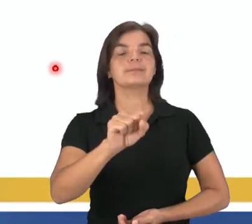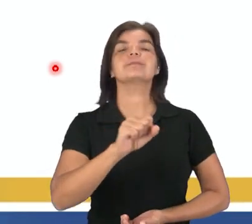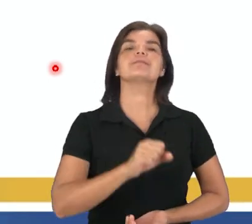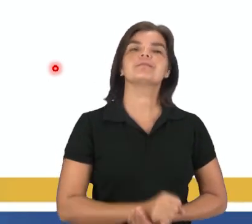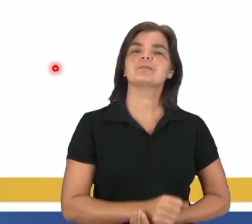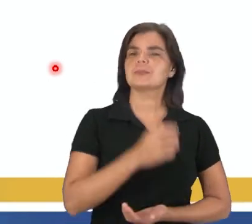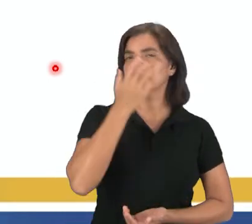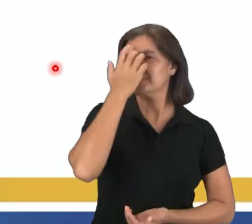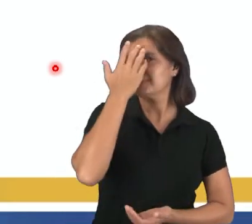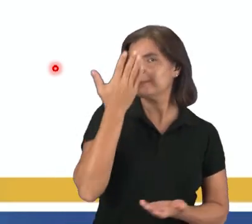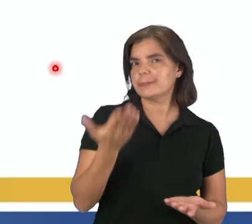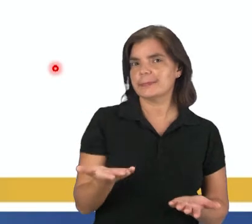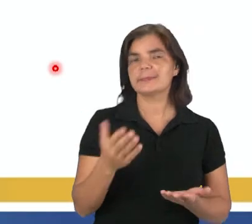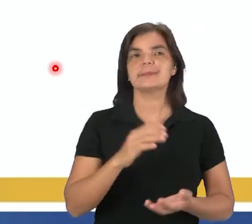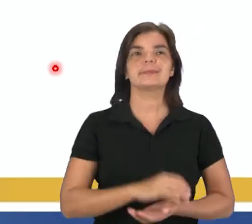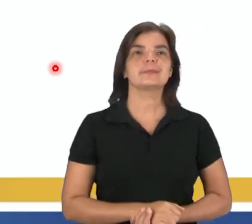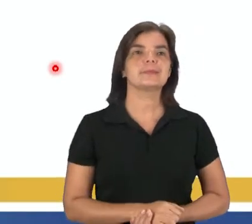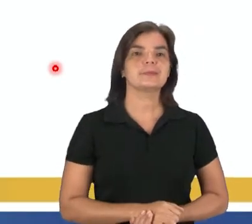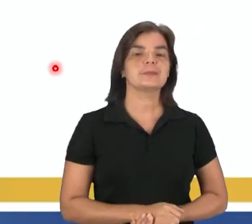28. Esse é facinho, né?